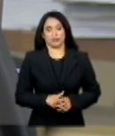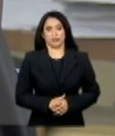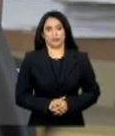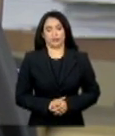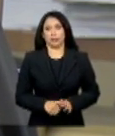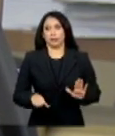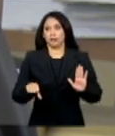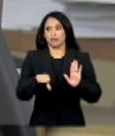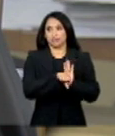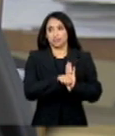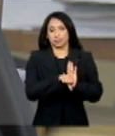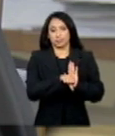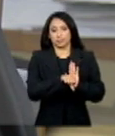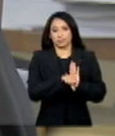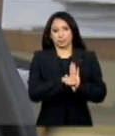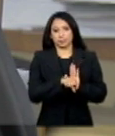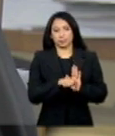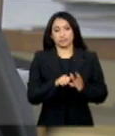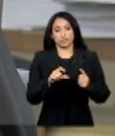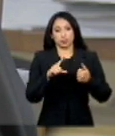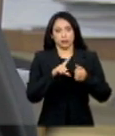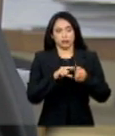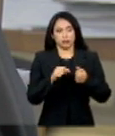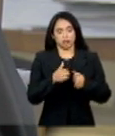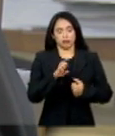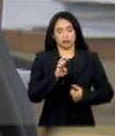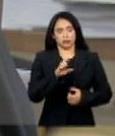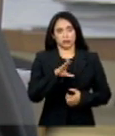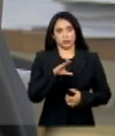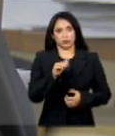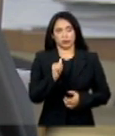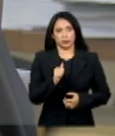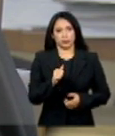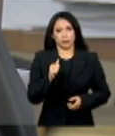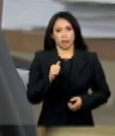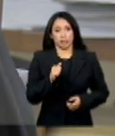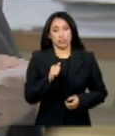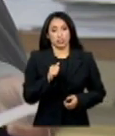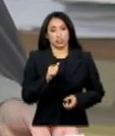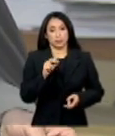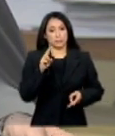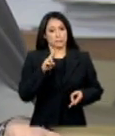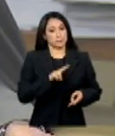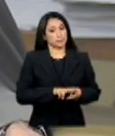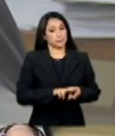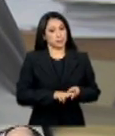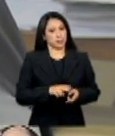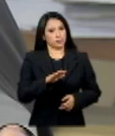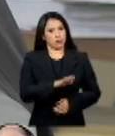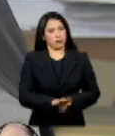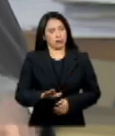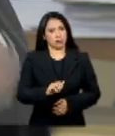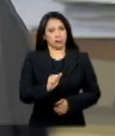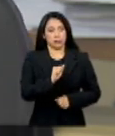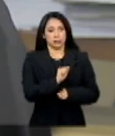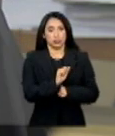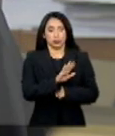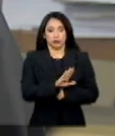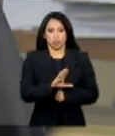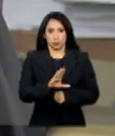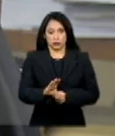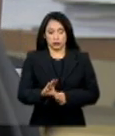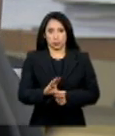estabelecido no artigo 230 do é privar a criança ou adolescente de sua liberdade